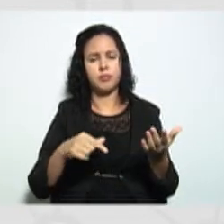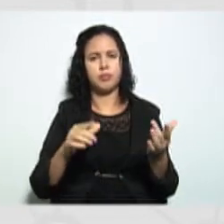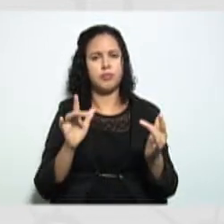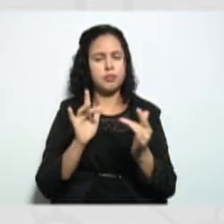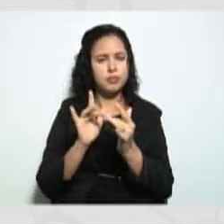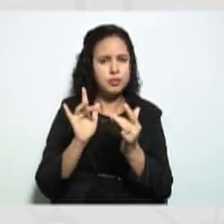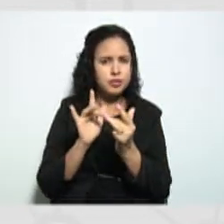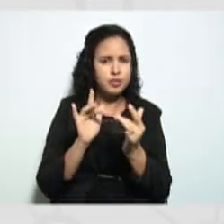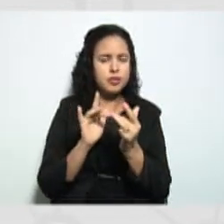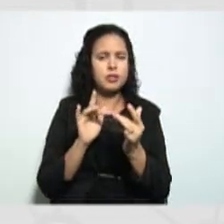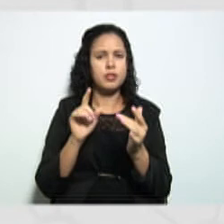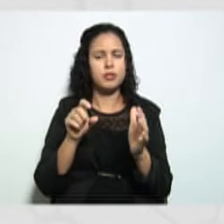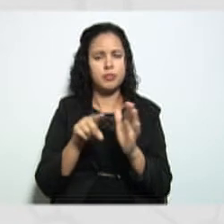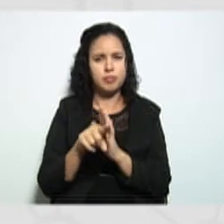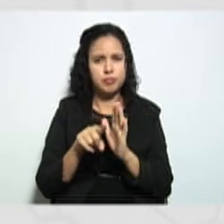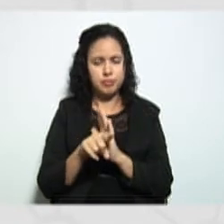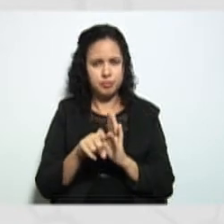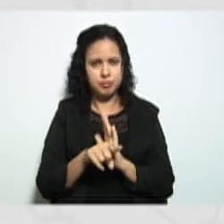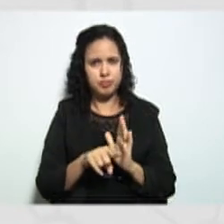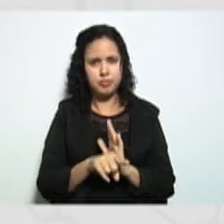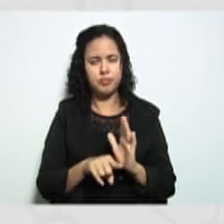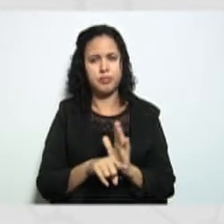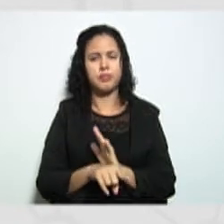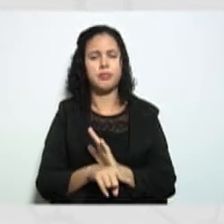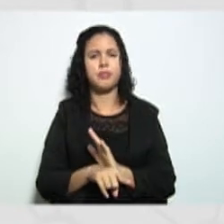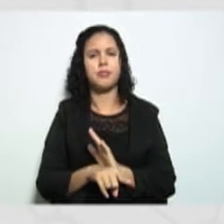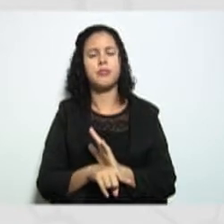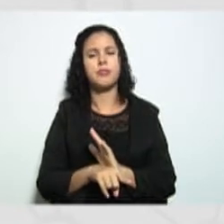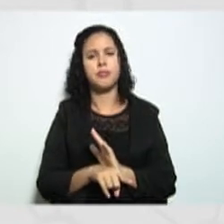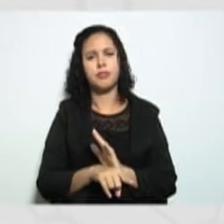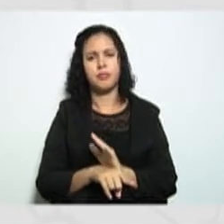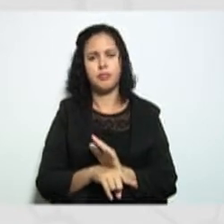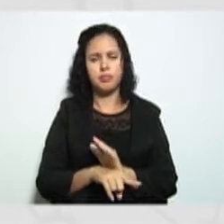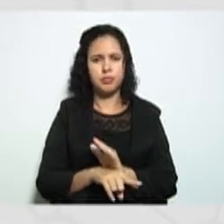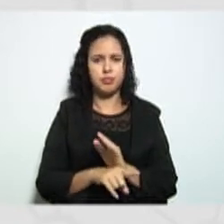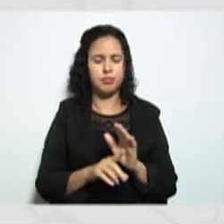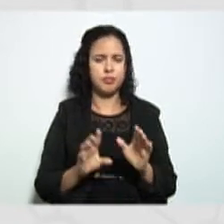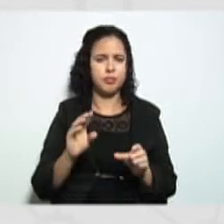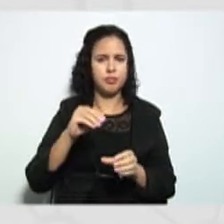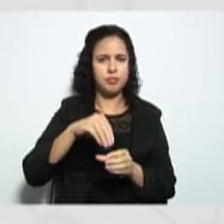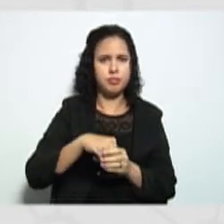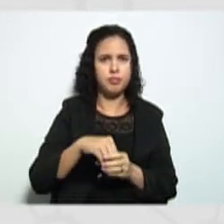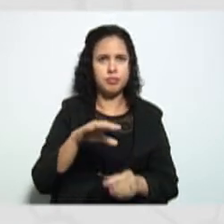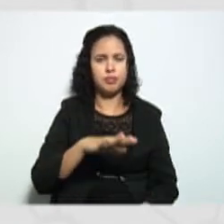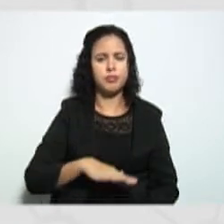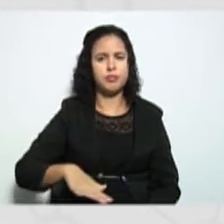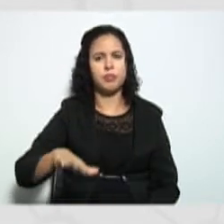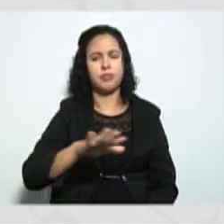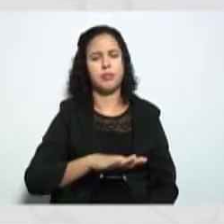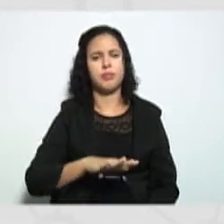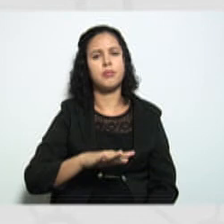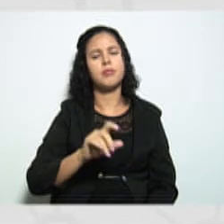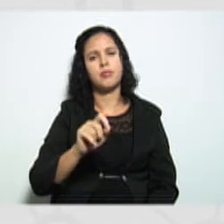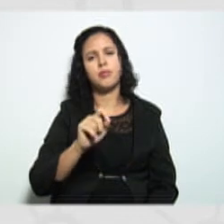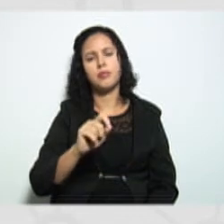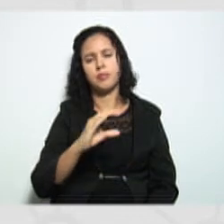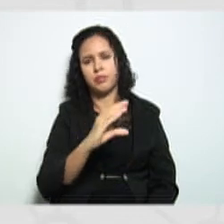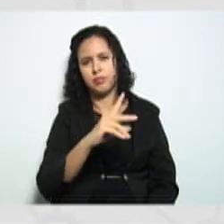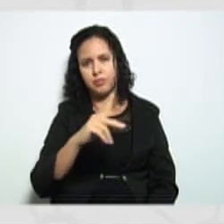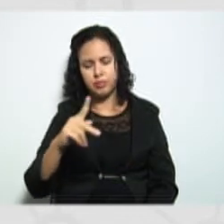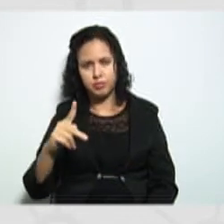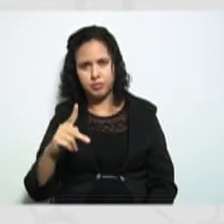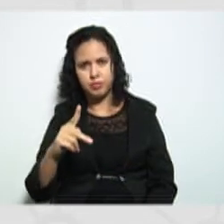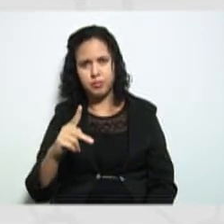dessas... É um questionário que vai trazer essas perguntas a respeito desses ramos que a gente viu até agora e sobre esses conteúdos que a gente reviu